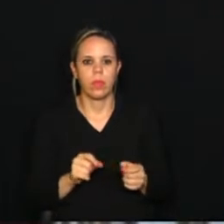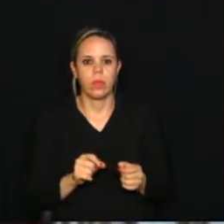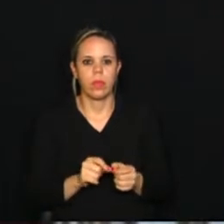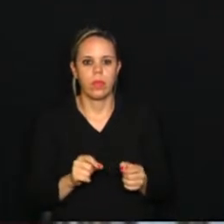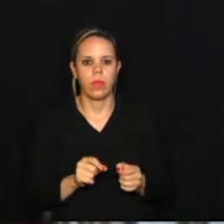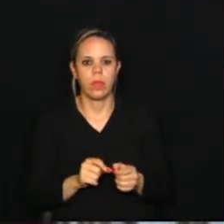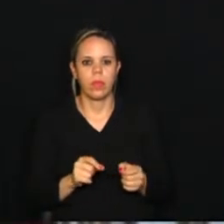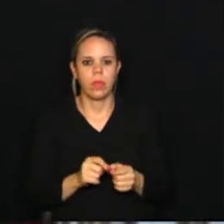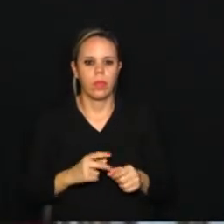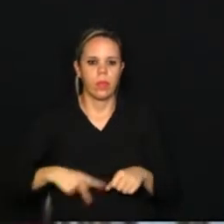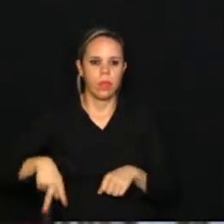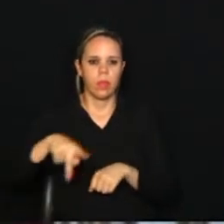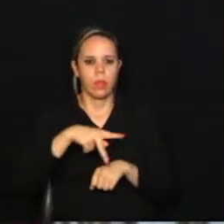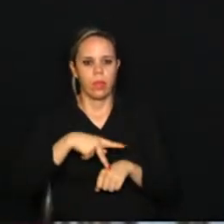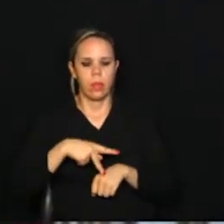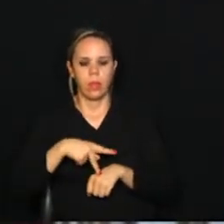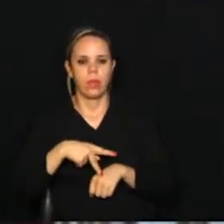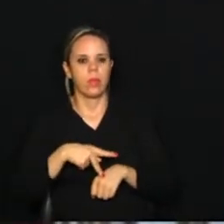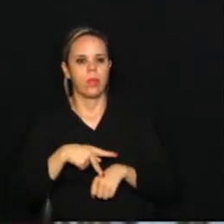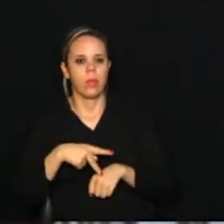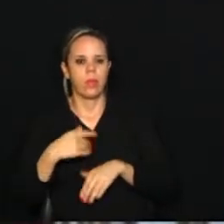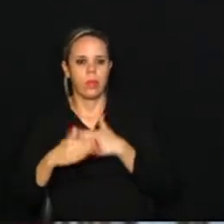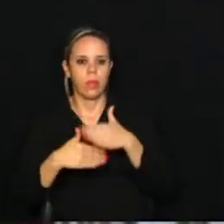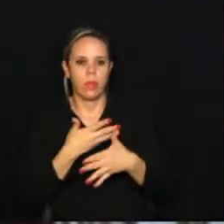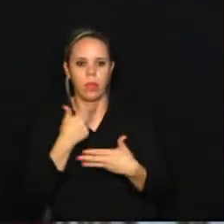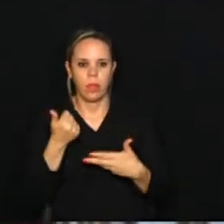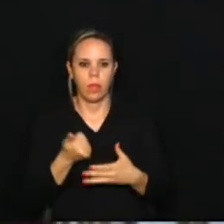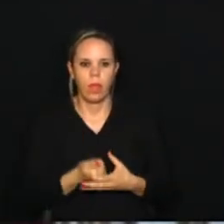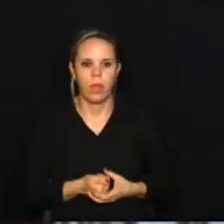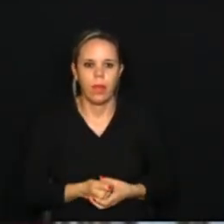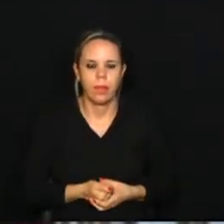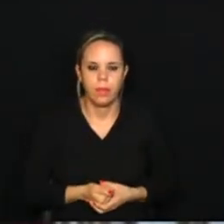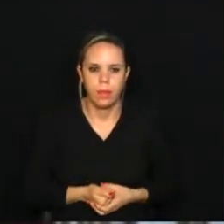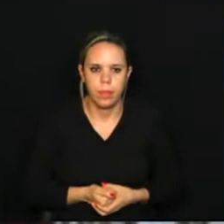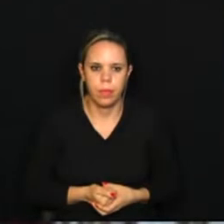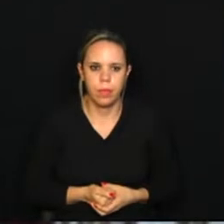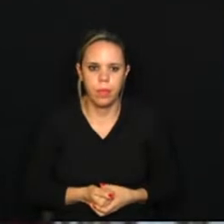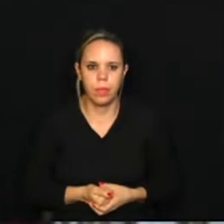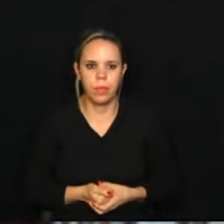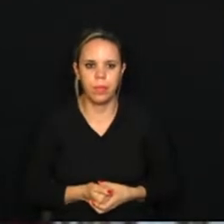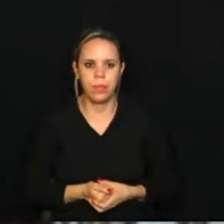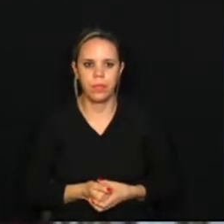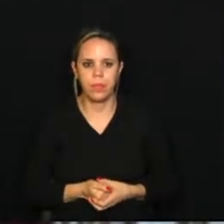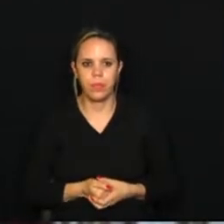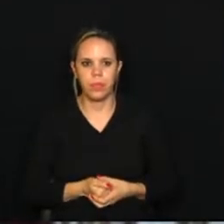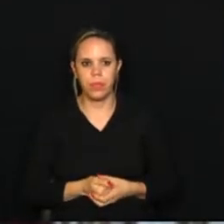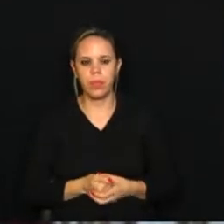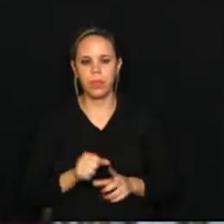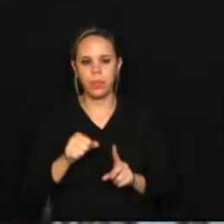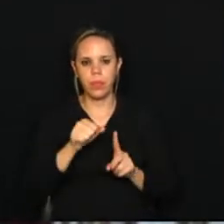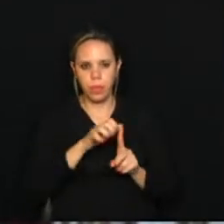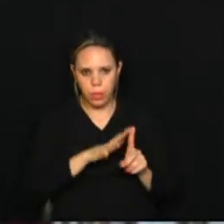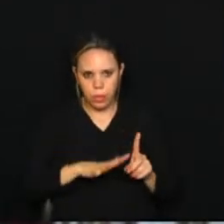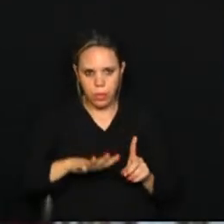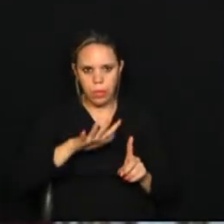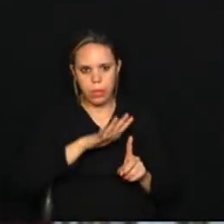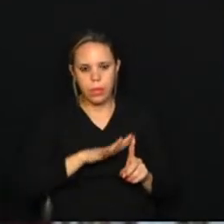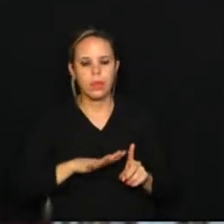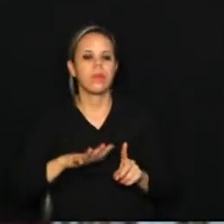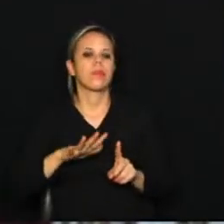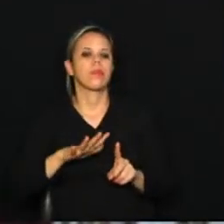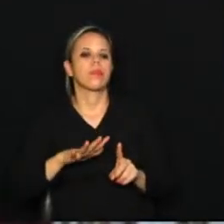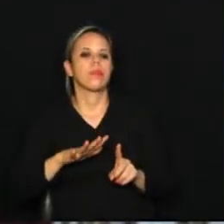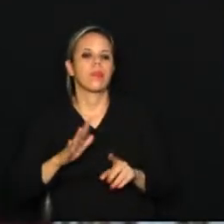este país cada vez melhor do ponto de vista social, do ponto de vista